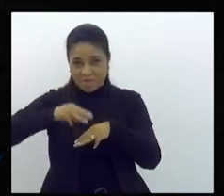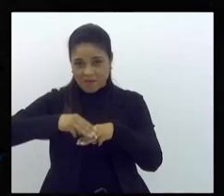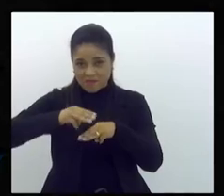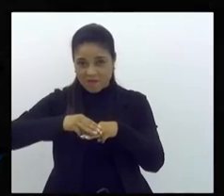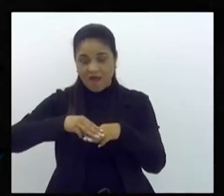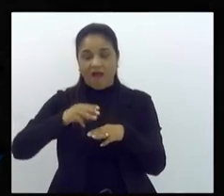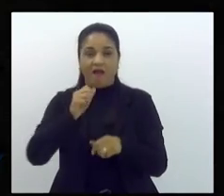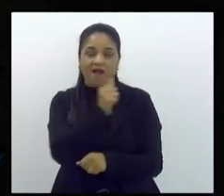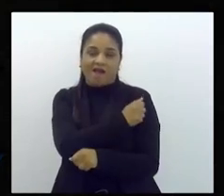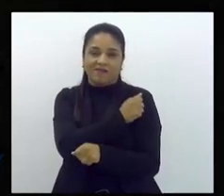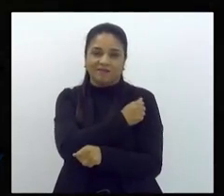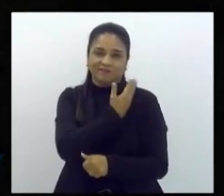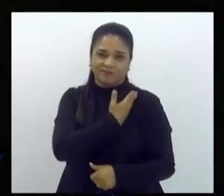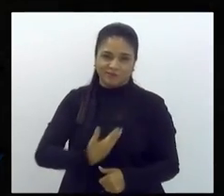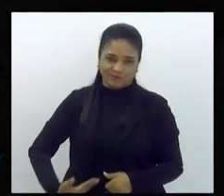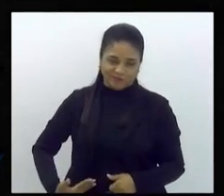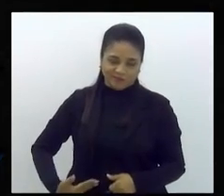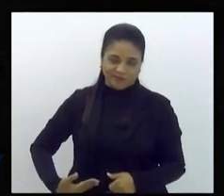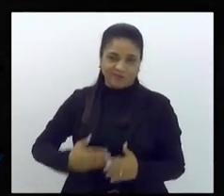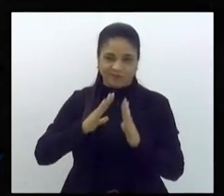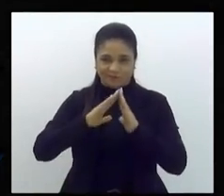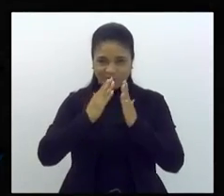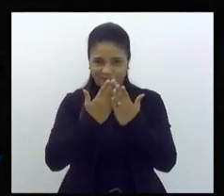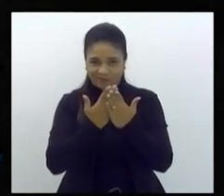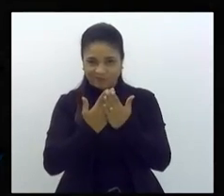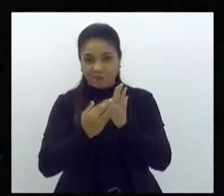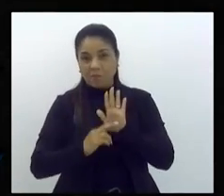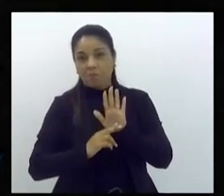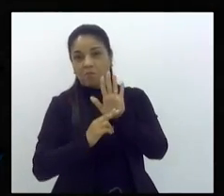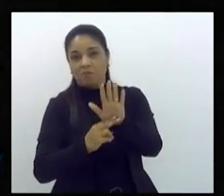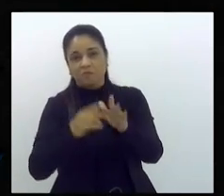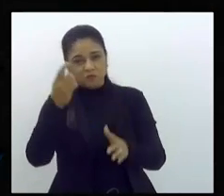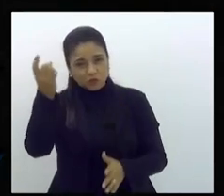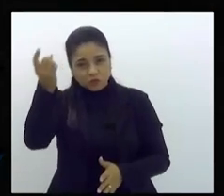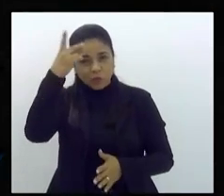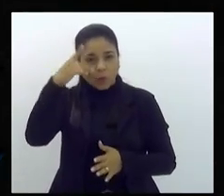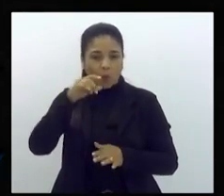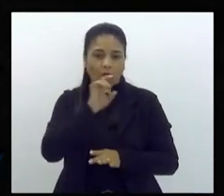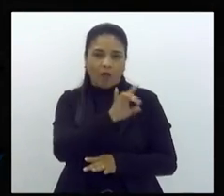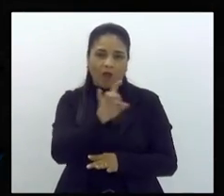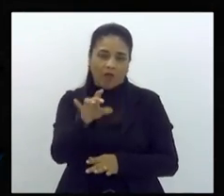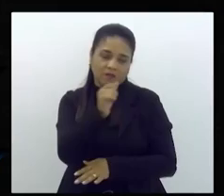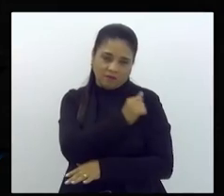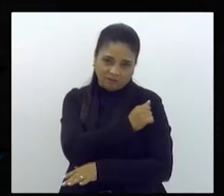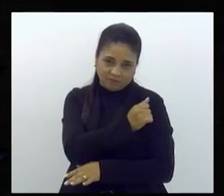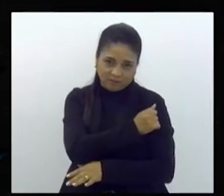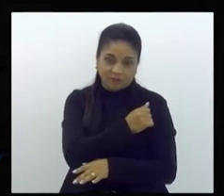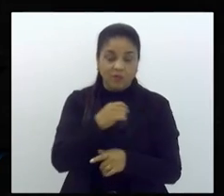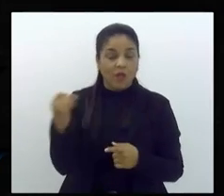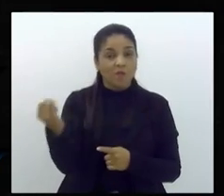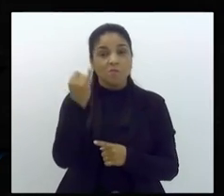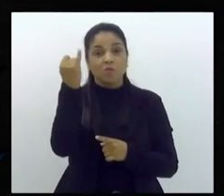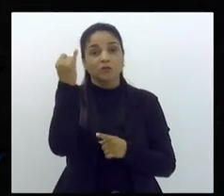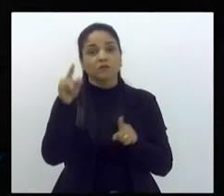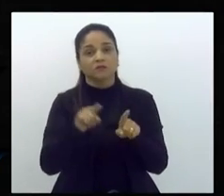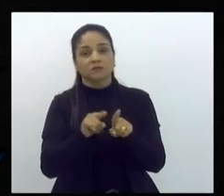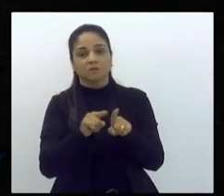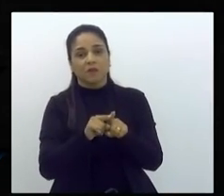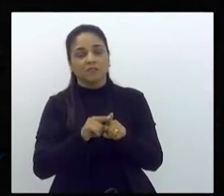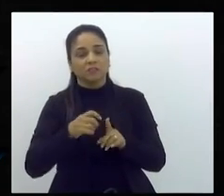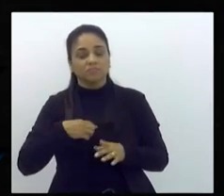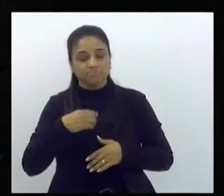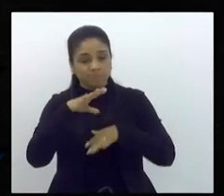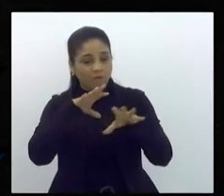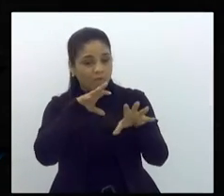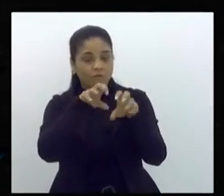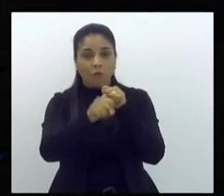escolas públicas revelando vários Talentos na área e ele também destacou a importância de formar gênios no Brasil